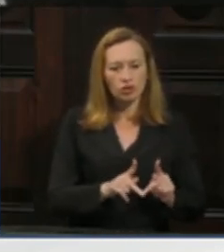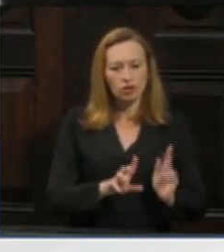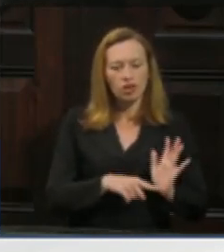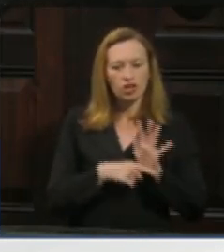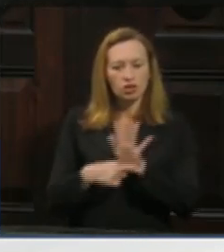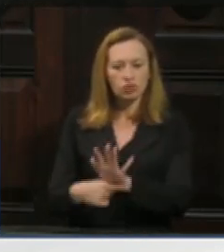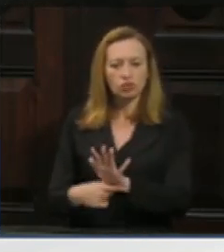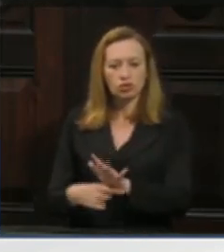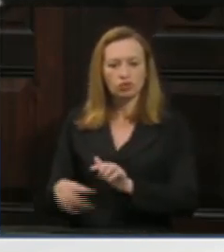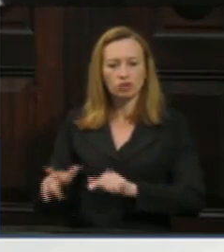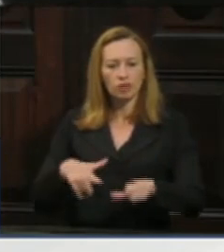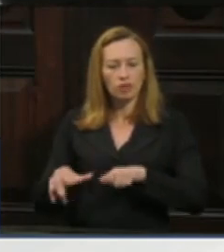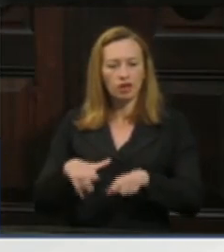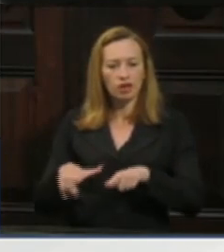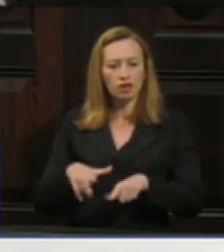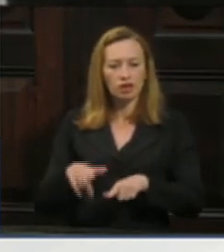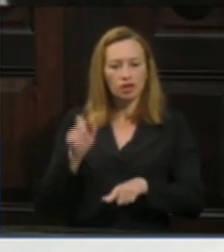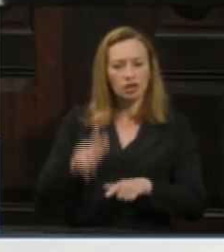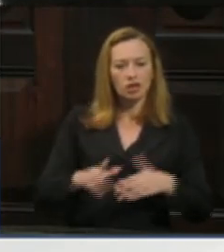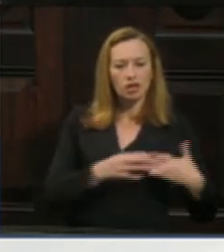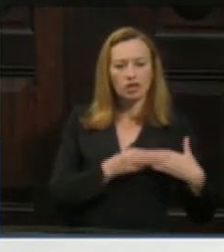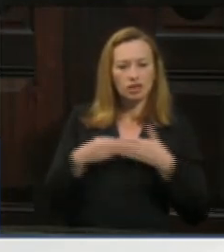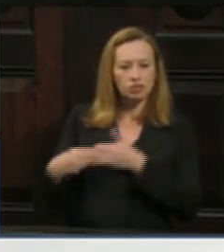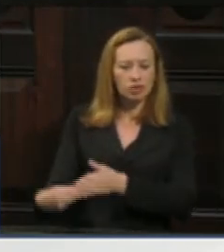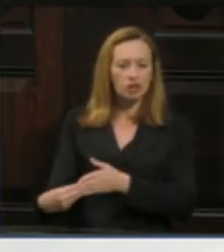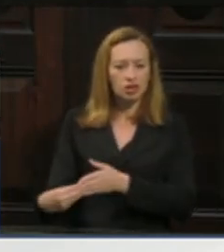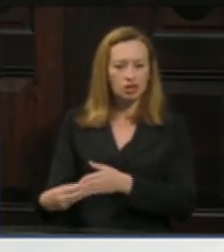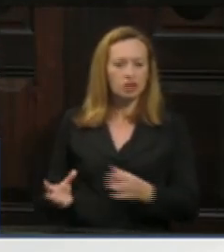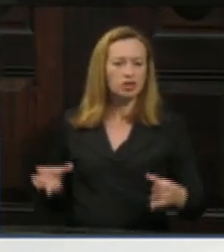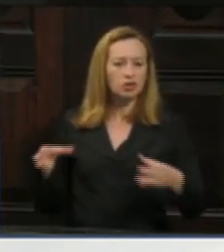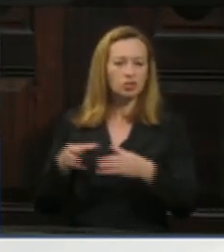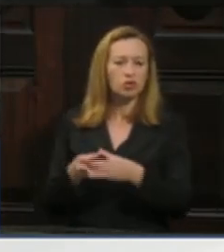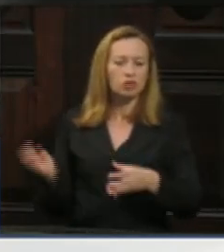é um projeto de resolução